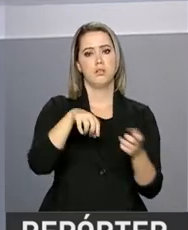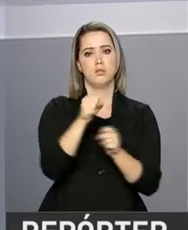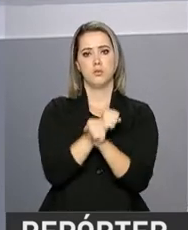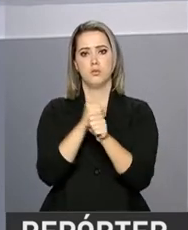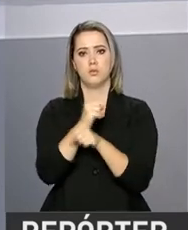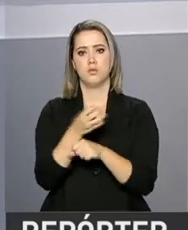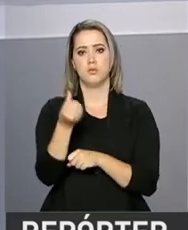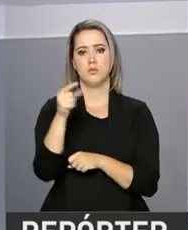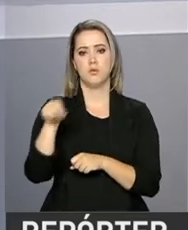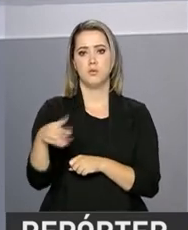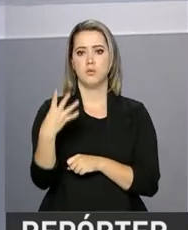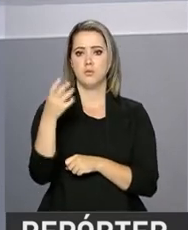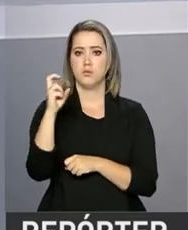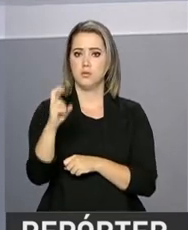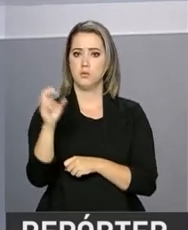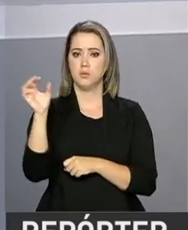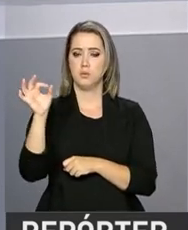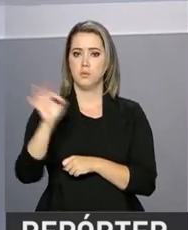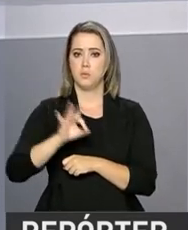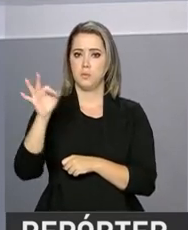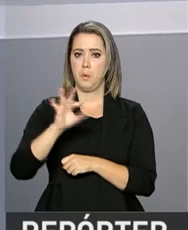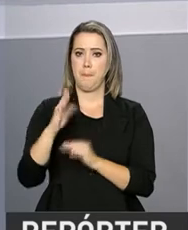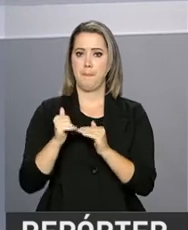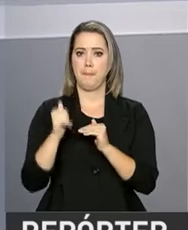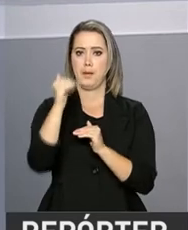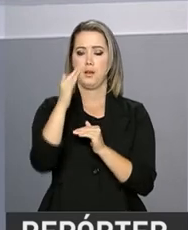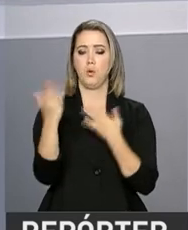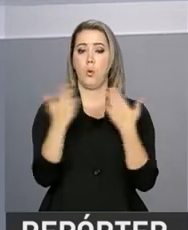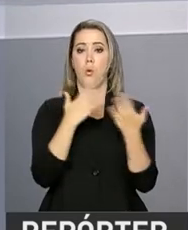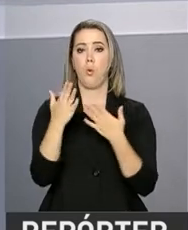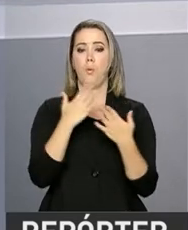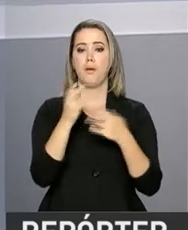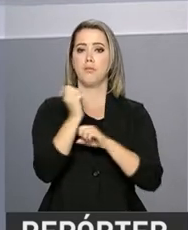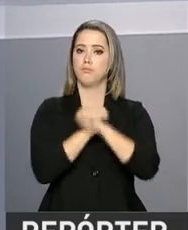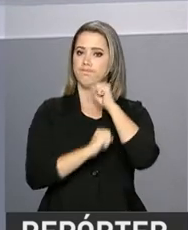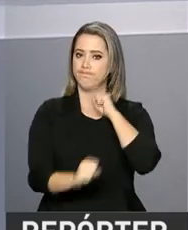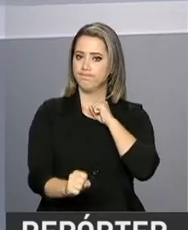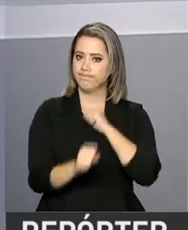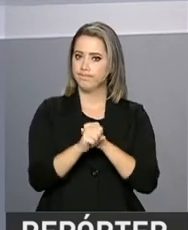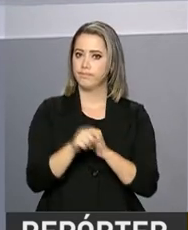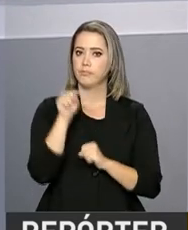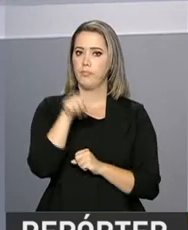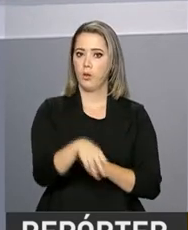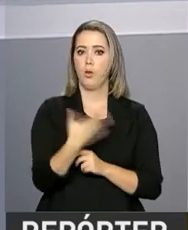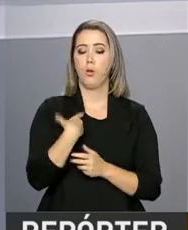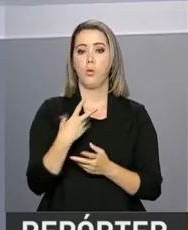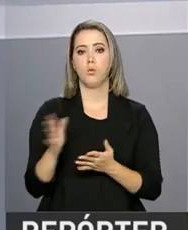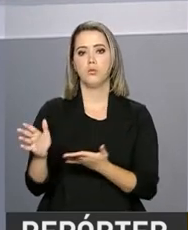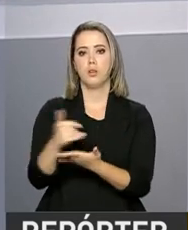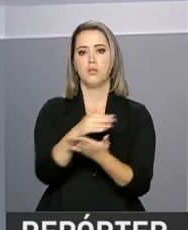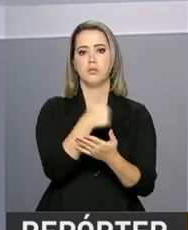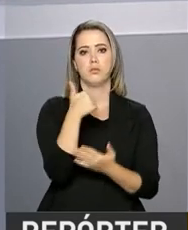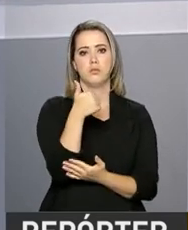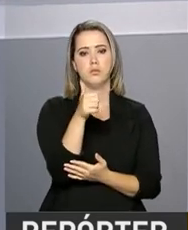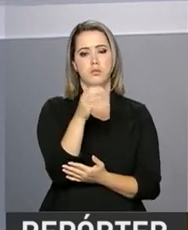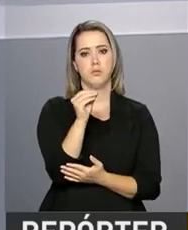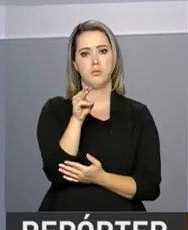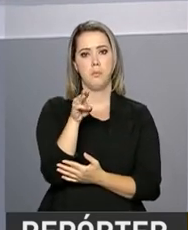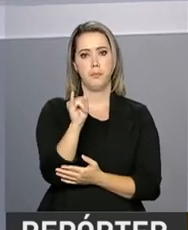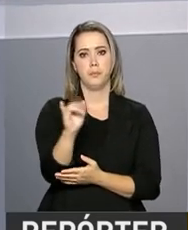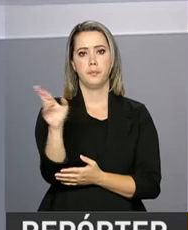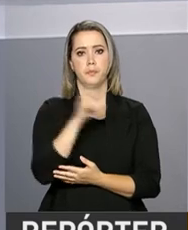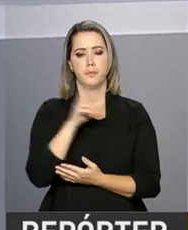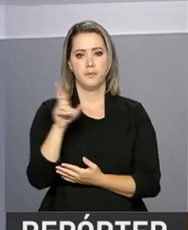foi 6,45 por cento maior do que em abril do ano passado quando a receita somou 110